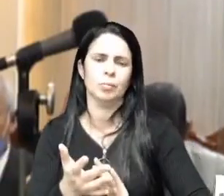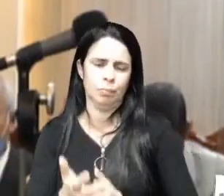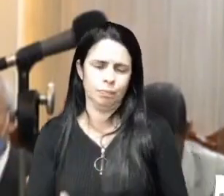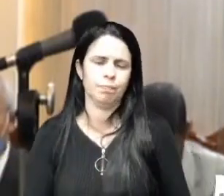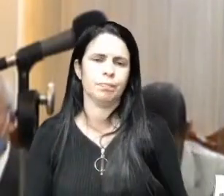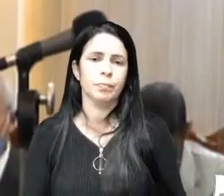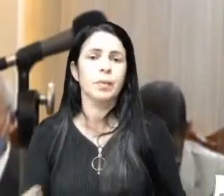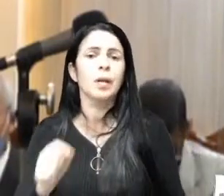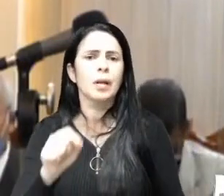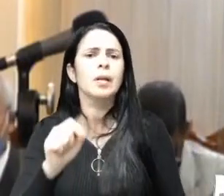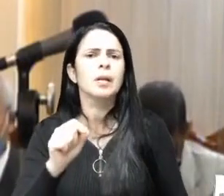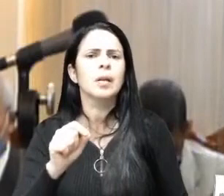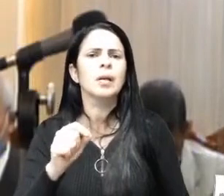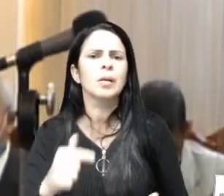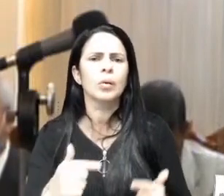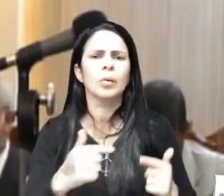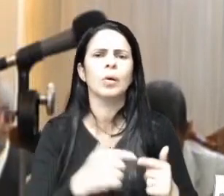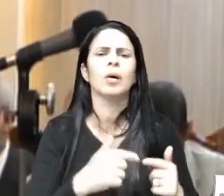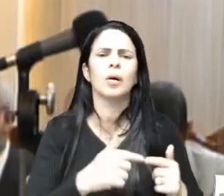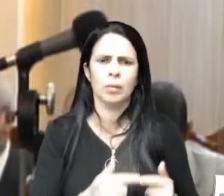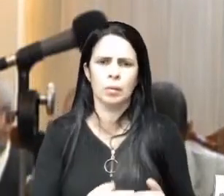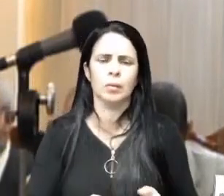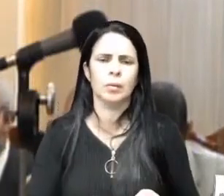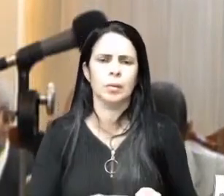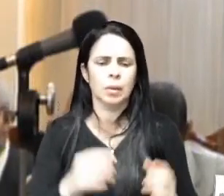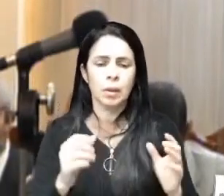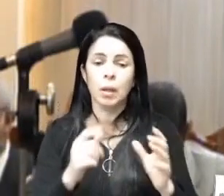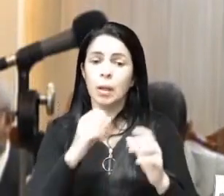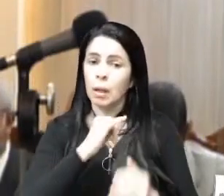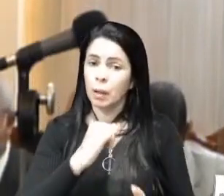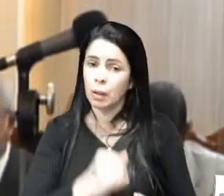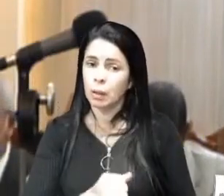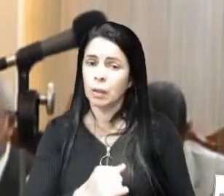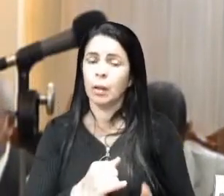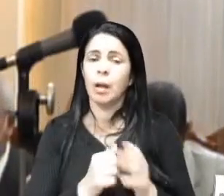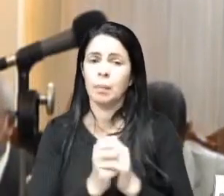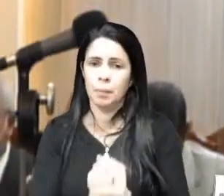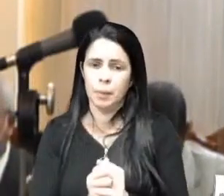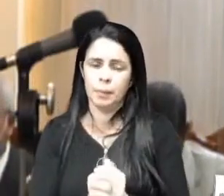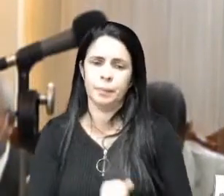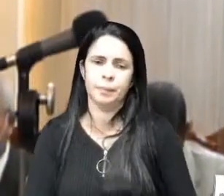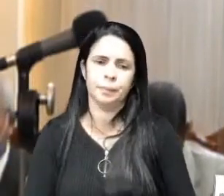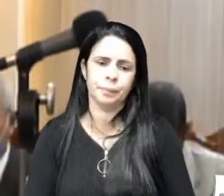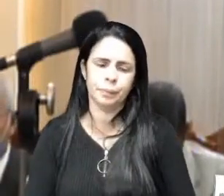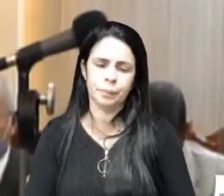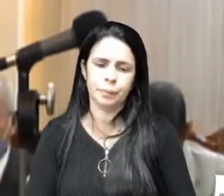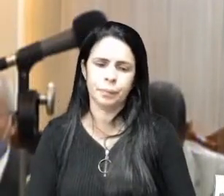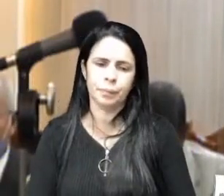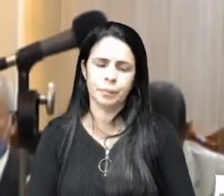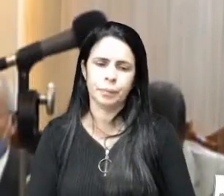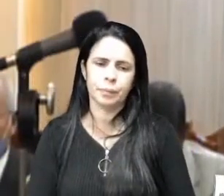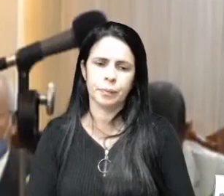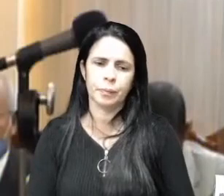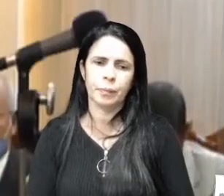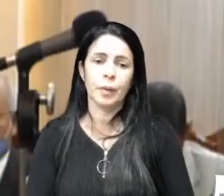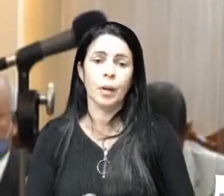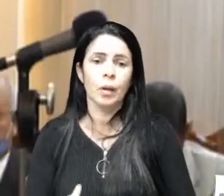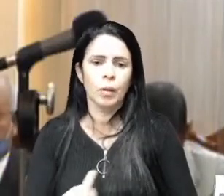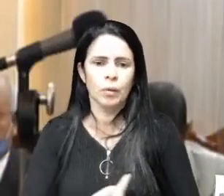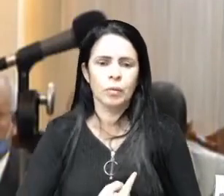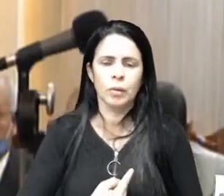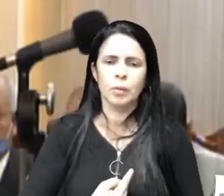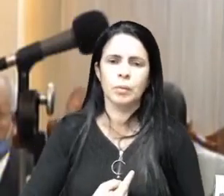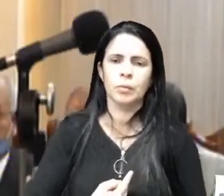Quem concorda, diga amém. Nós vivemos o intervalo, irmãos, entre a primeira e a segunda vinda de